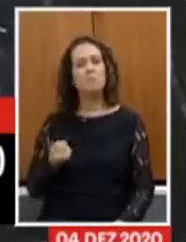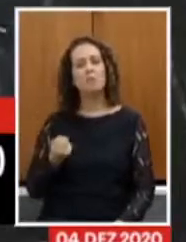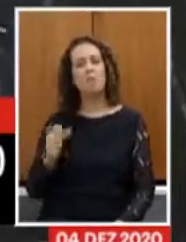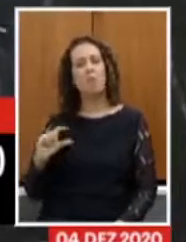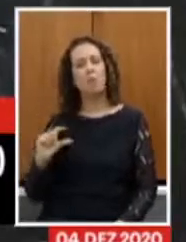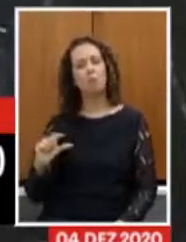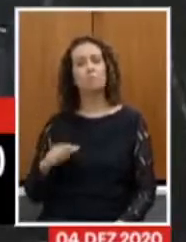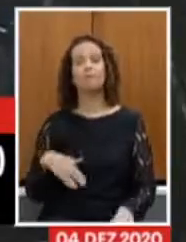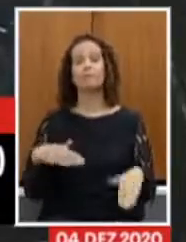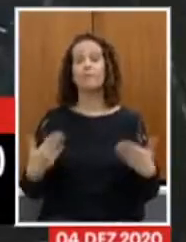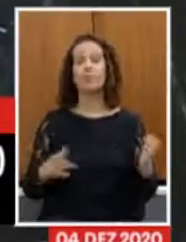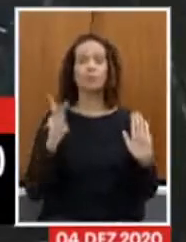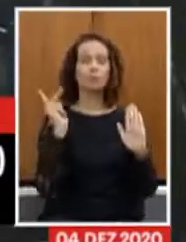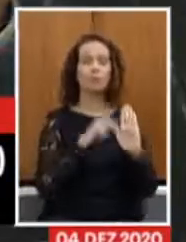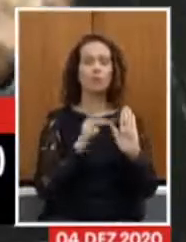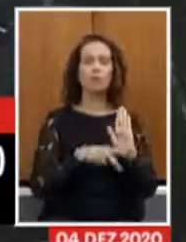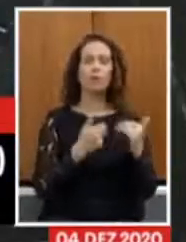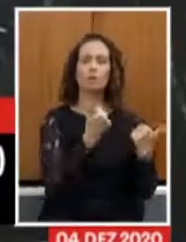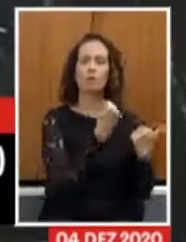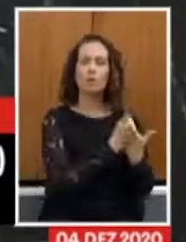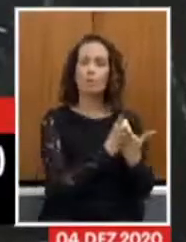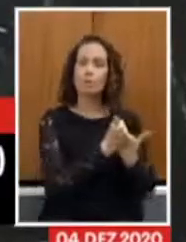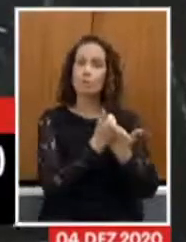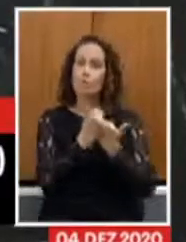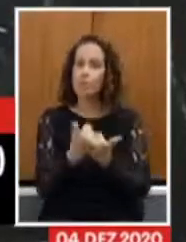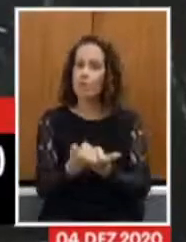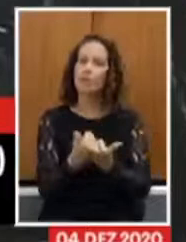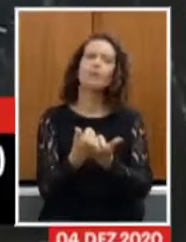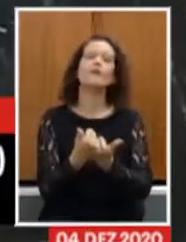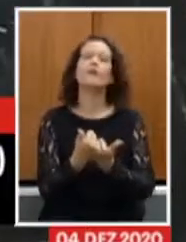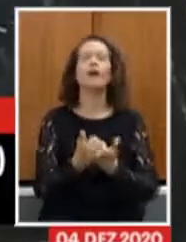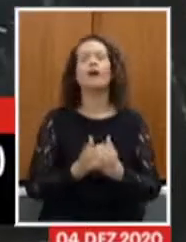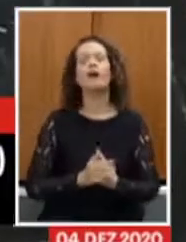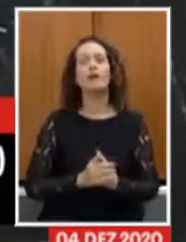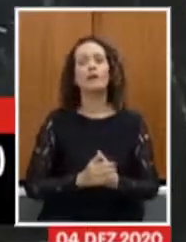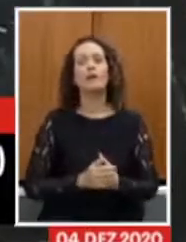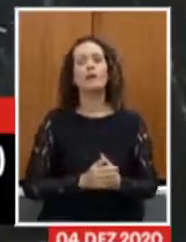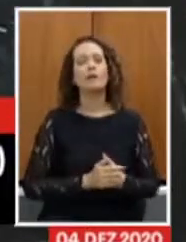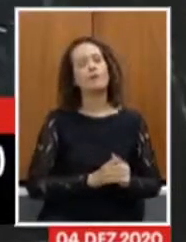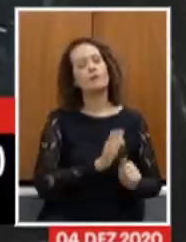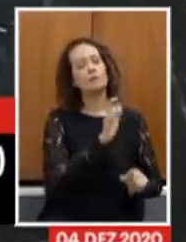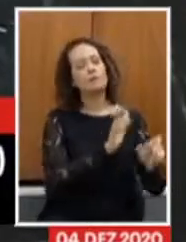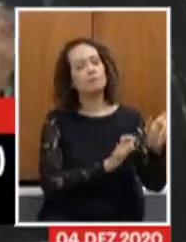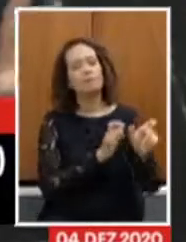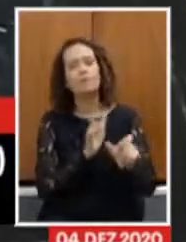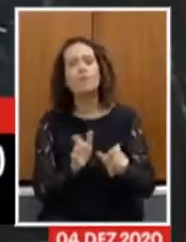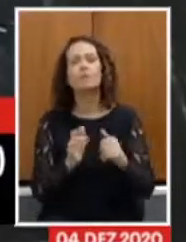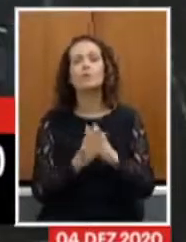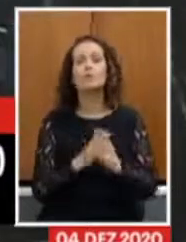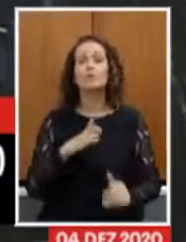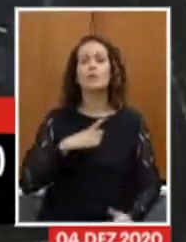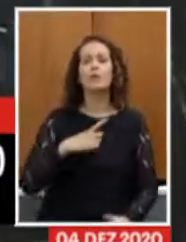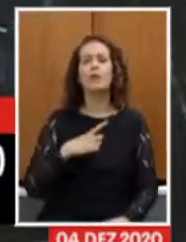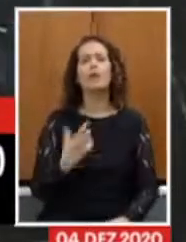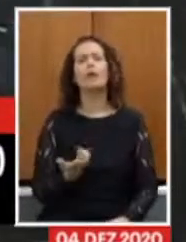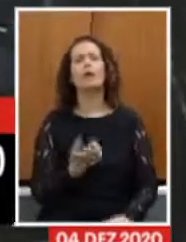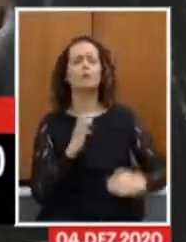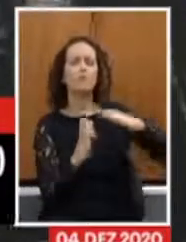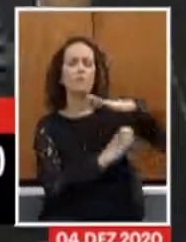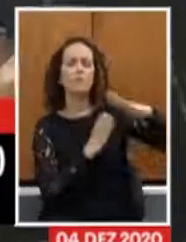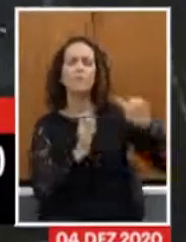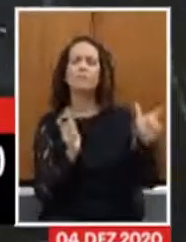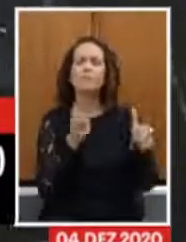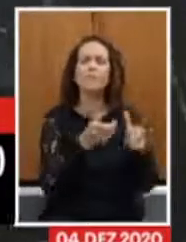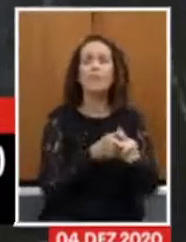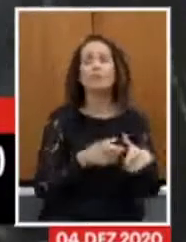vem apoiar, vem dar amparo a esses pequenos. Então, senhor presidente, esta é a nossa defesa.